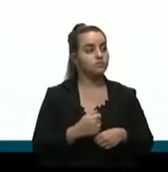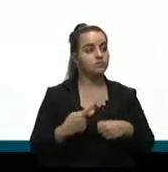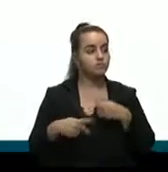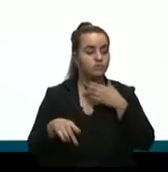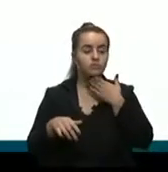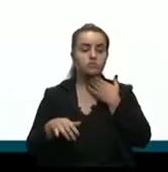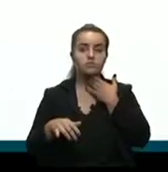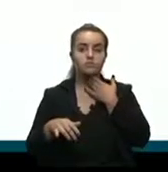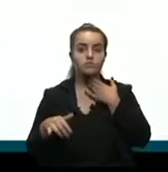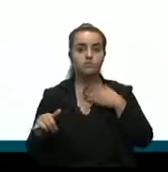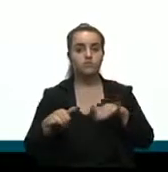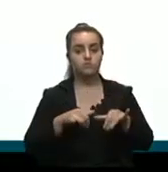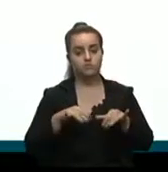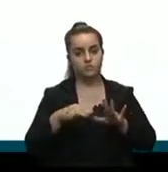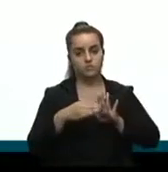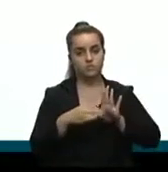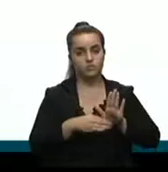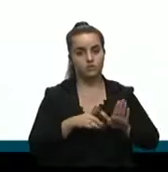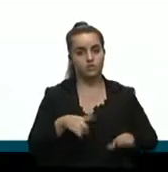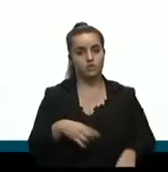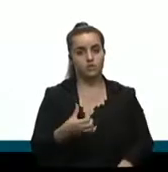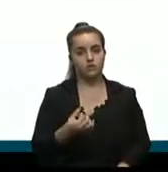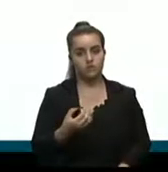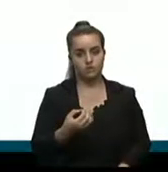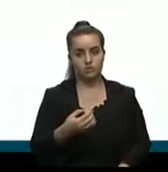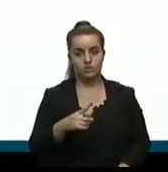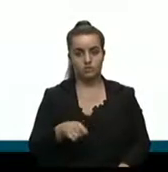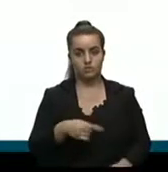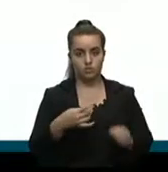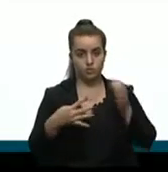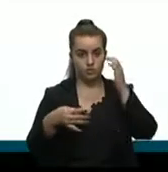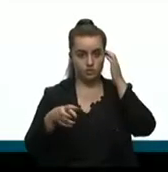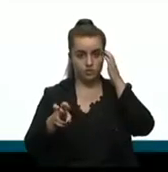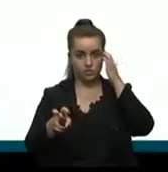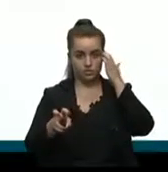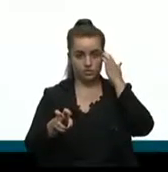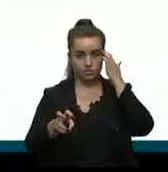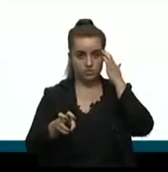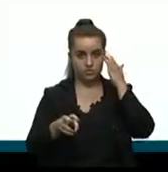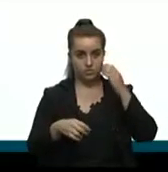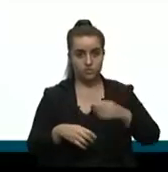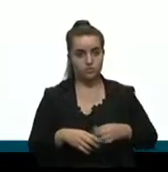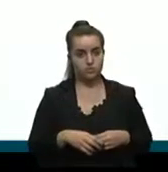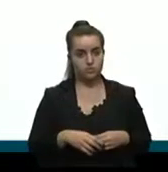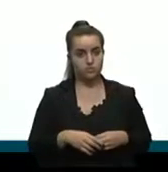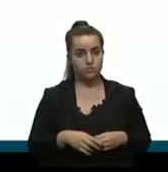da tabela, será igual a 60,45.